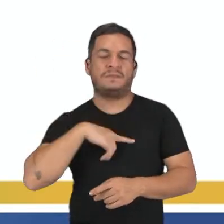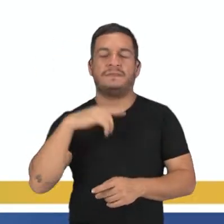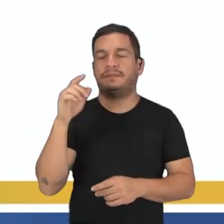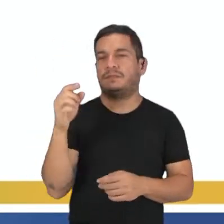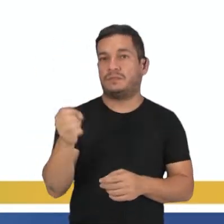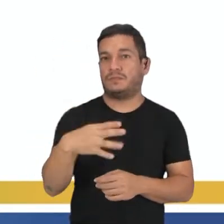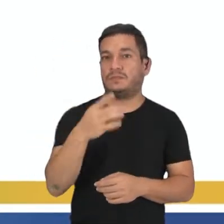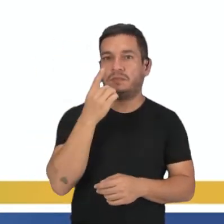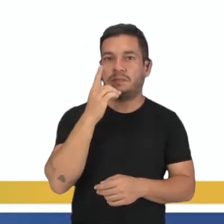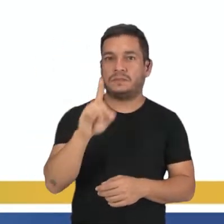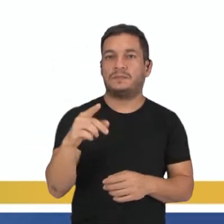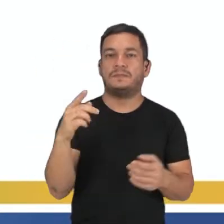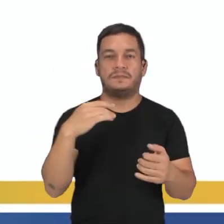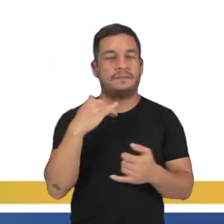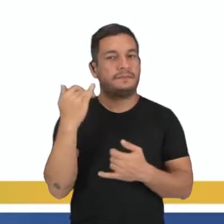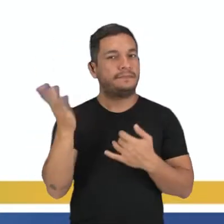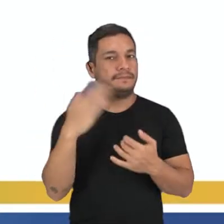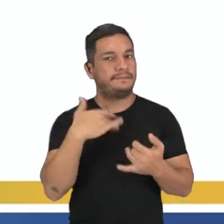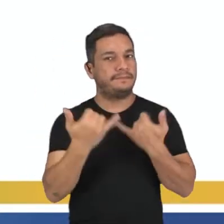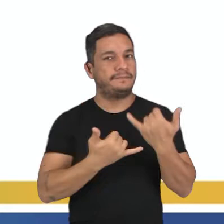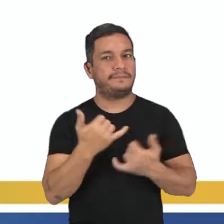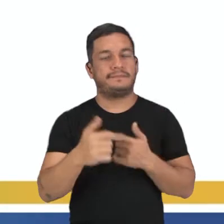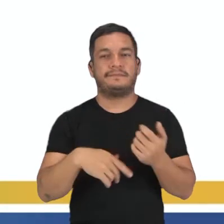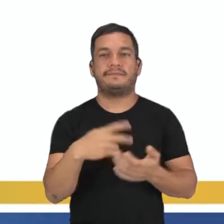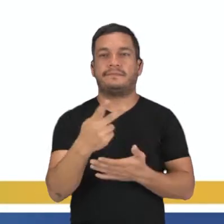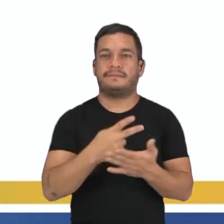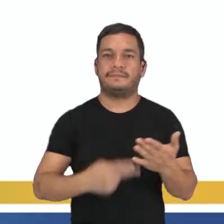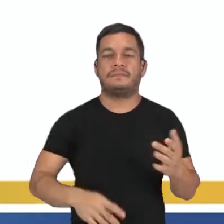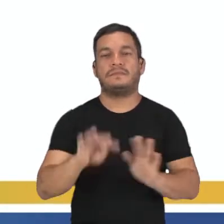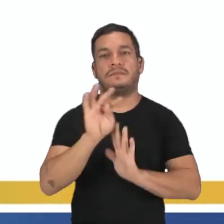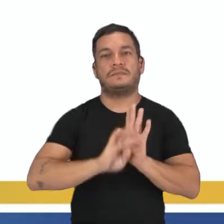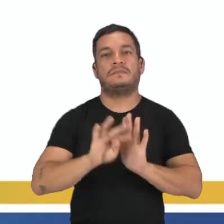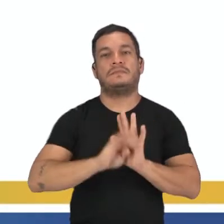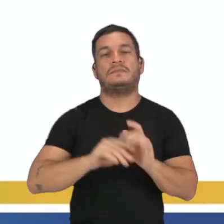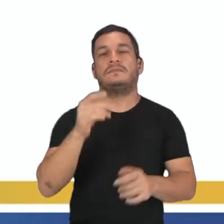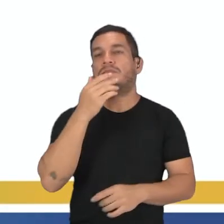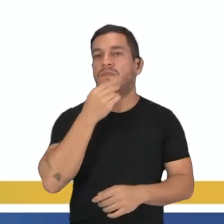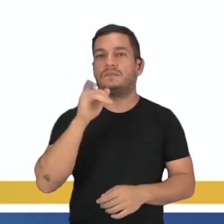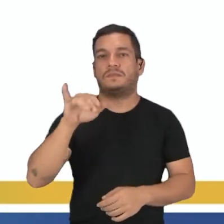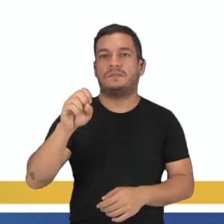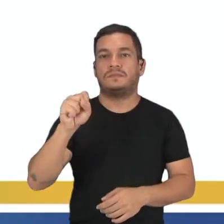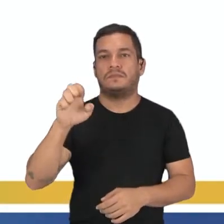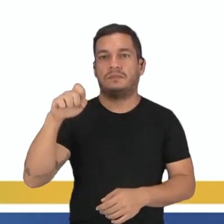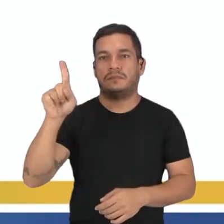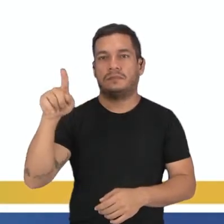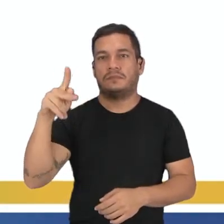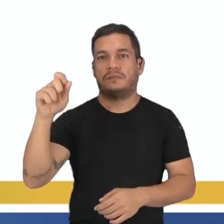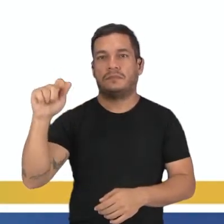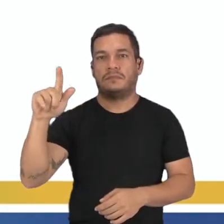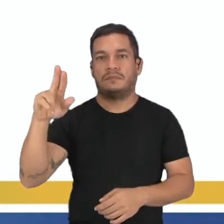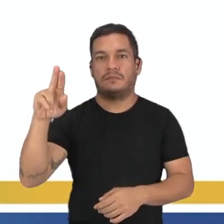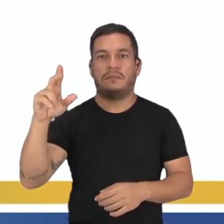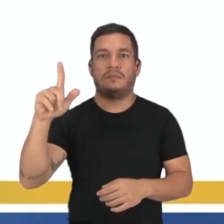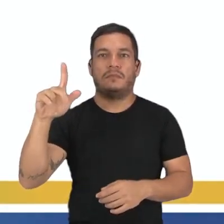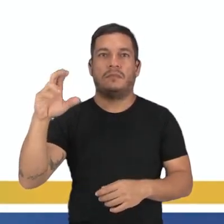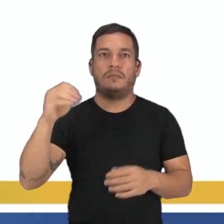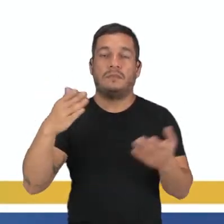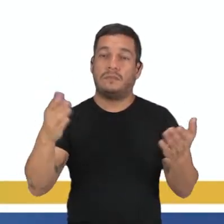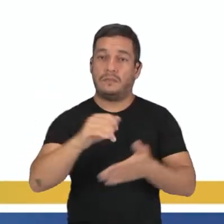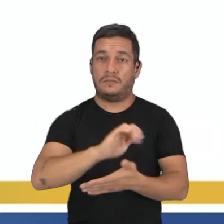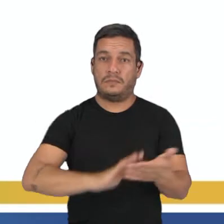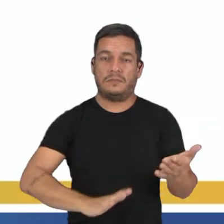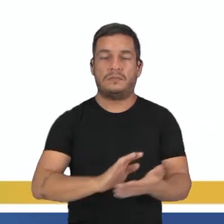um novo dia vamos brincar de poesia esse texto foi escrito por José Paulo e agora vamos